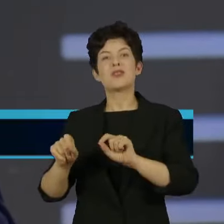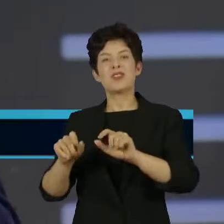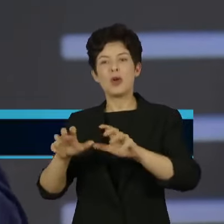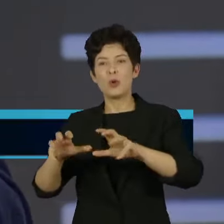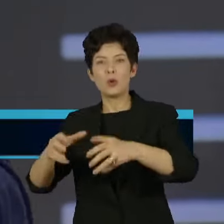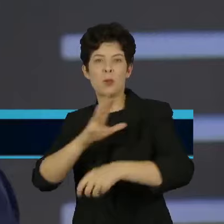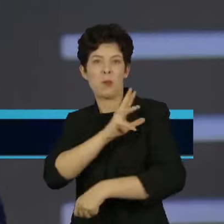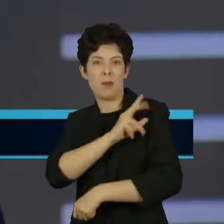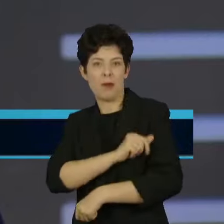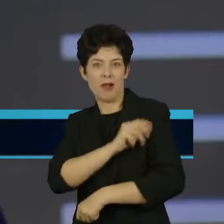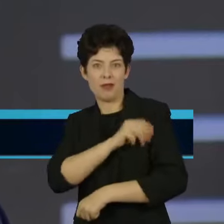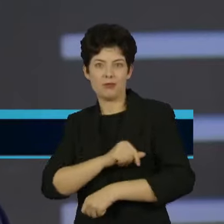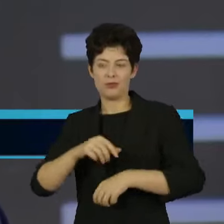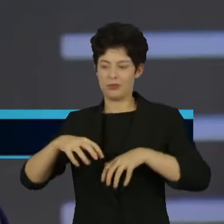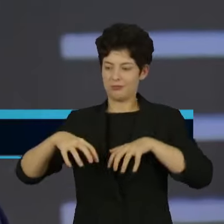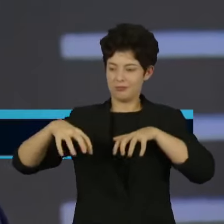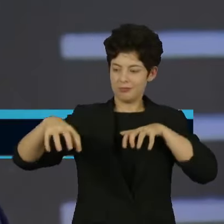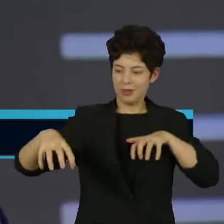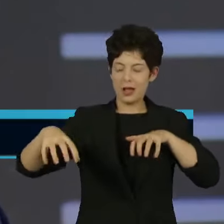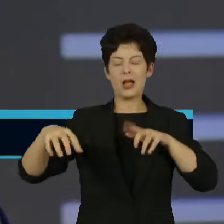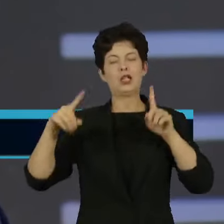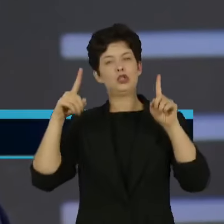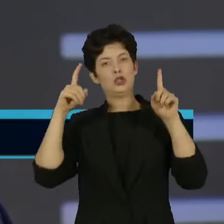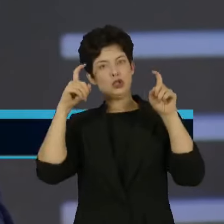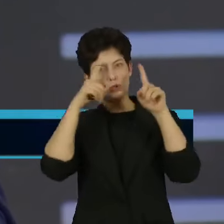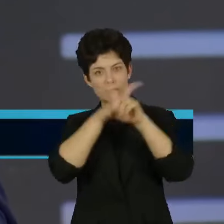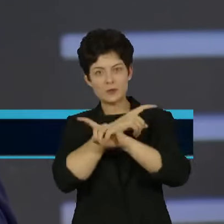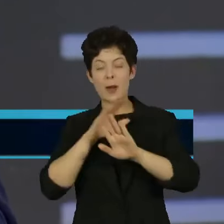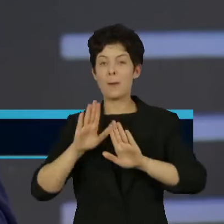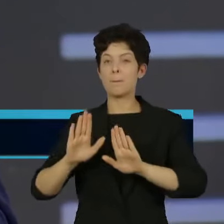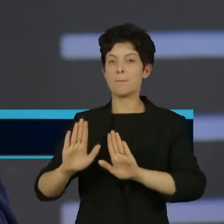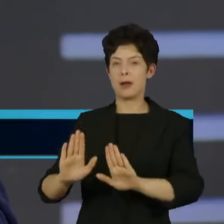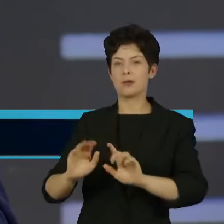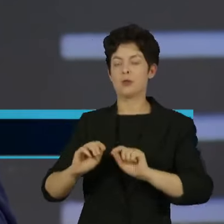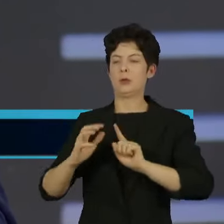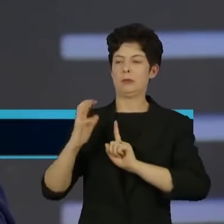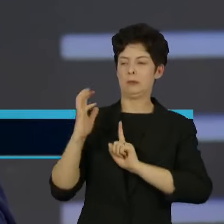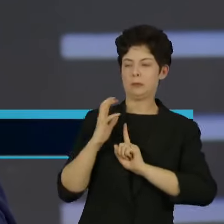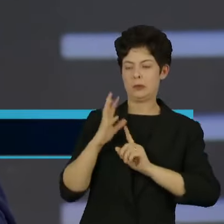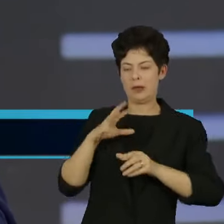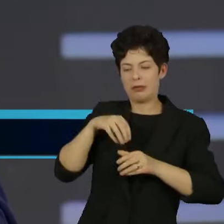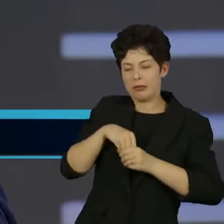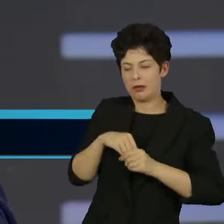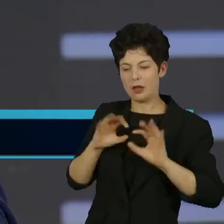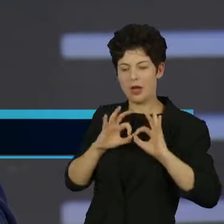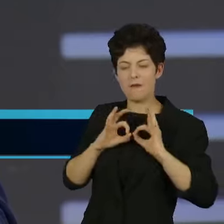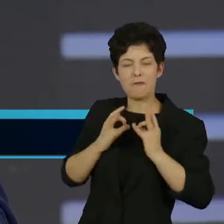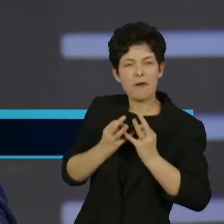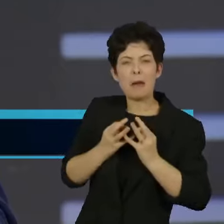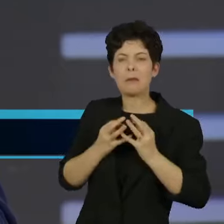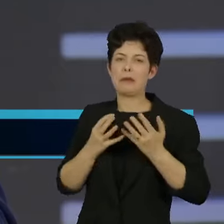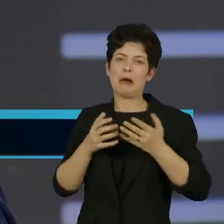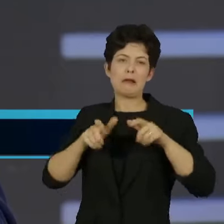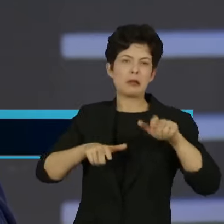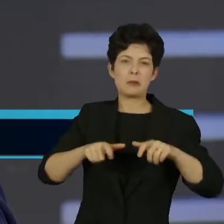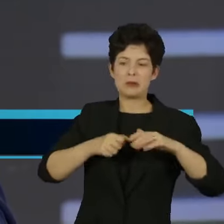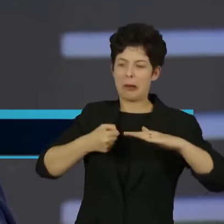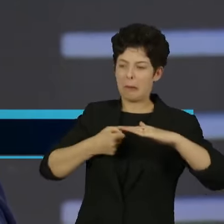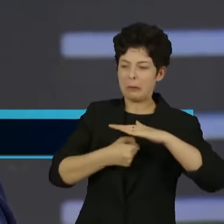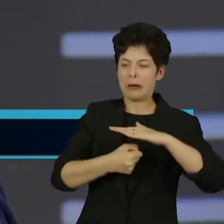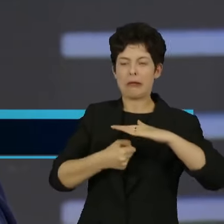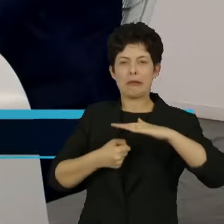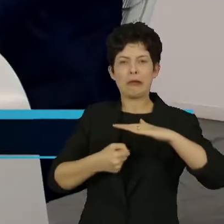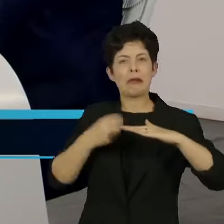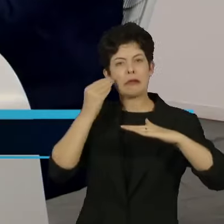Ou seja, é uma situação muito difícil. Por outro lado, há uma pressão interna, claro, dos familiares dos reféns junto ao governo para